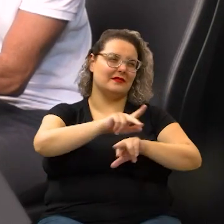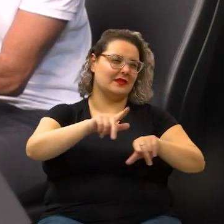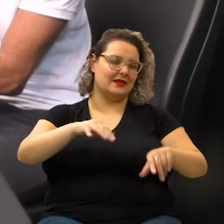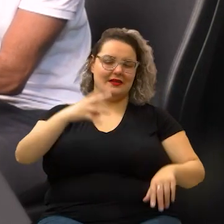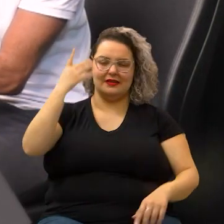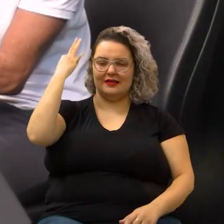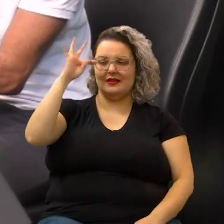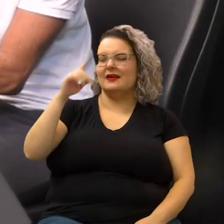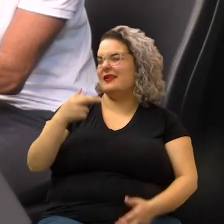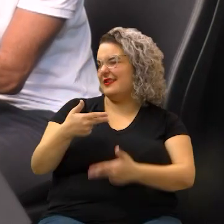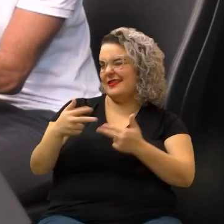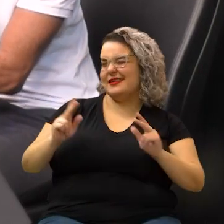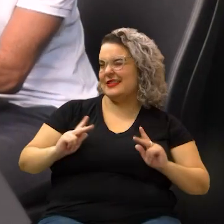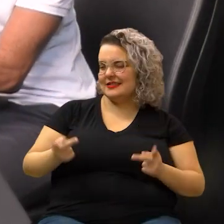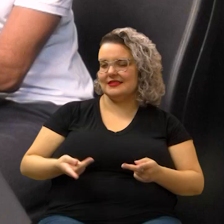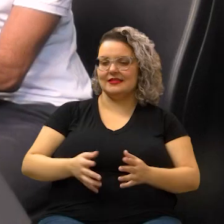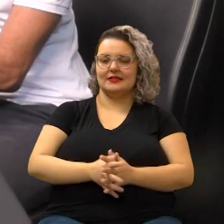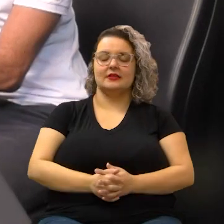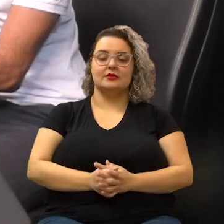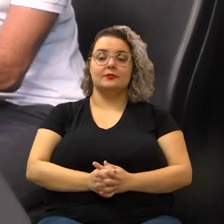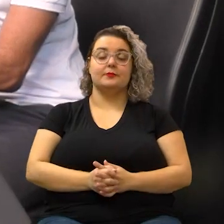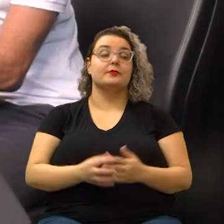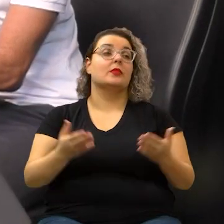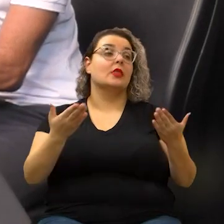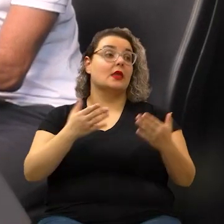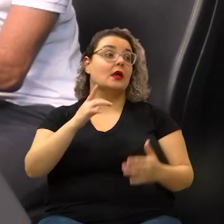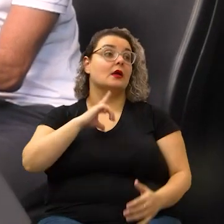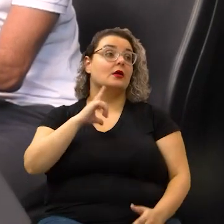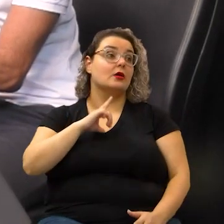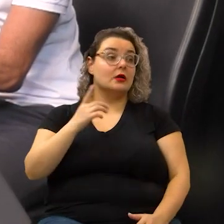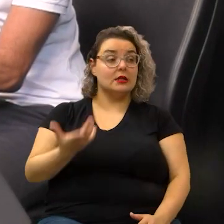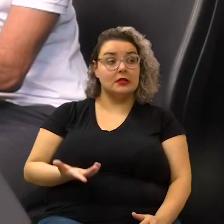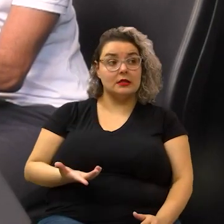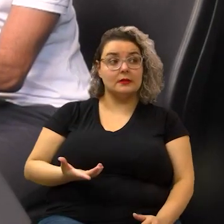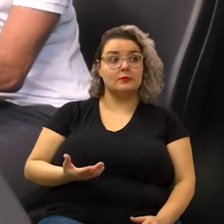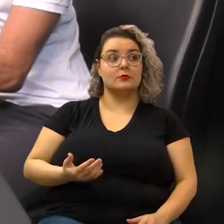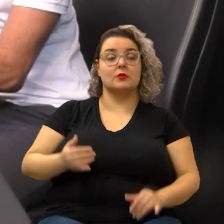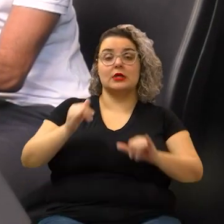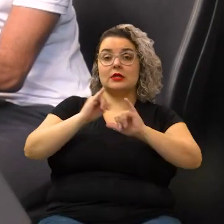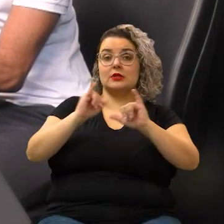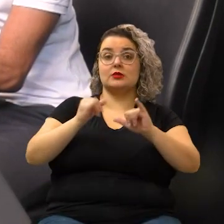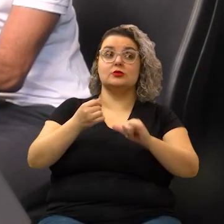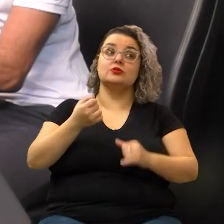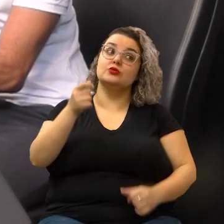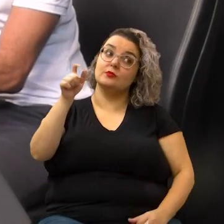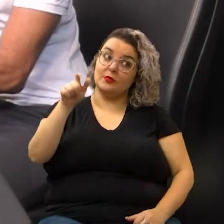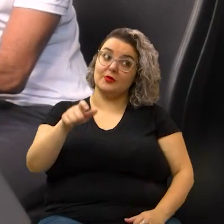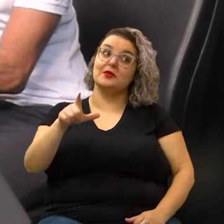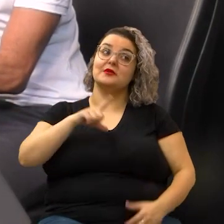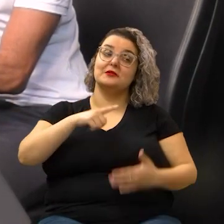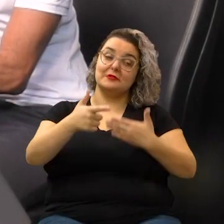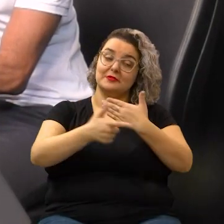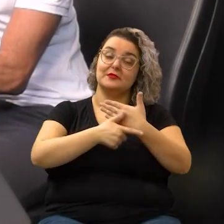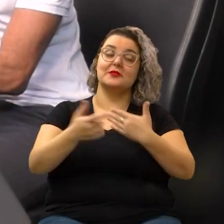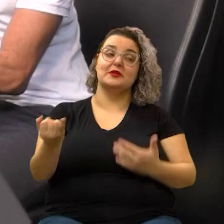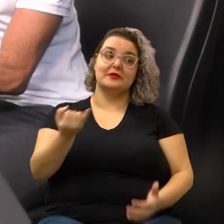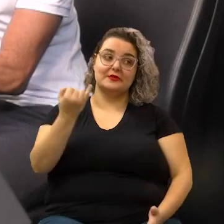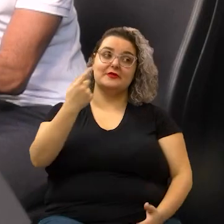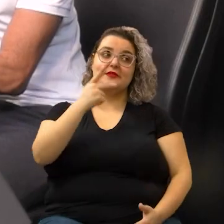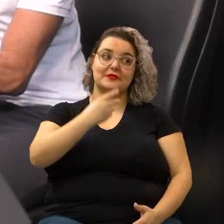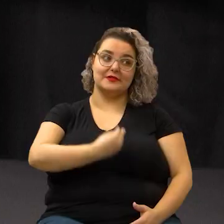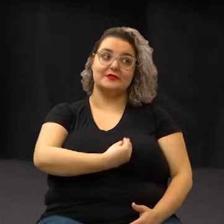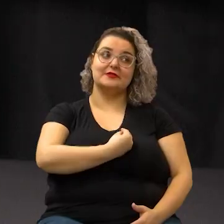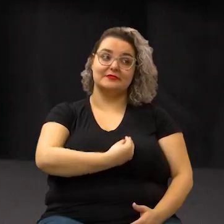tanta teoria hoje. Todo ser humano, né? É verdade. Mas agora a gente tem aqui, então, um recadinho de alguém que tem um papel